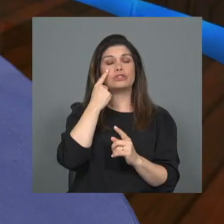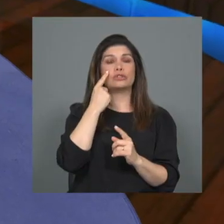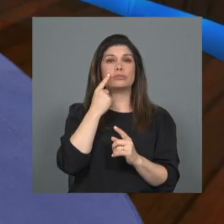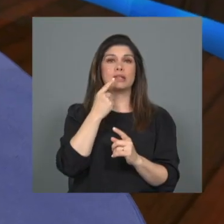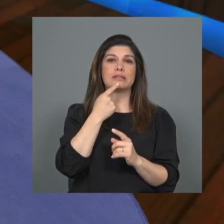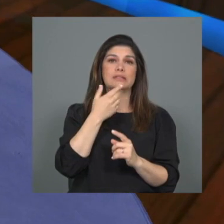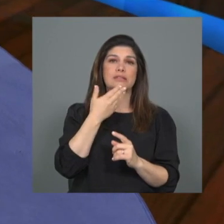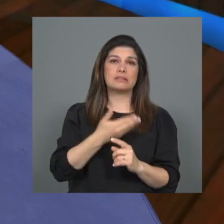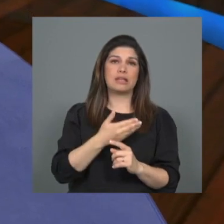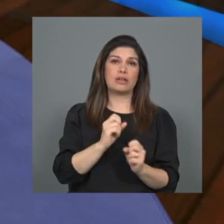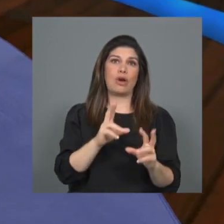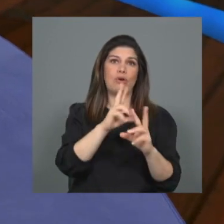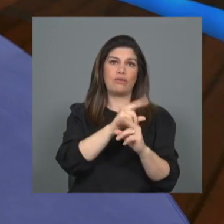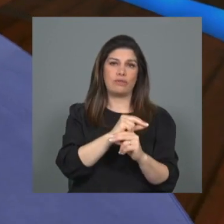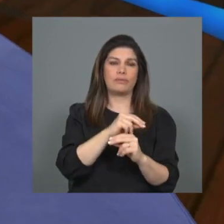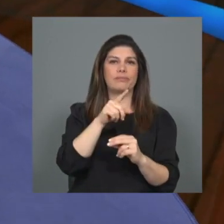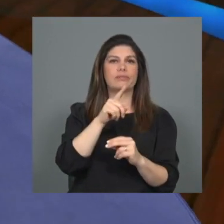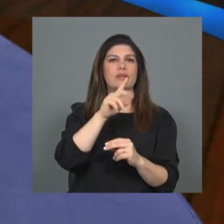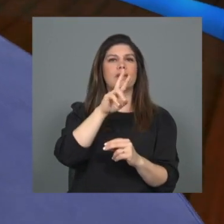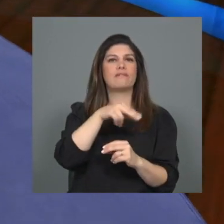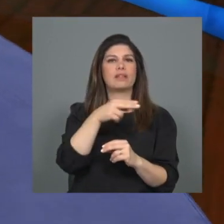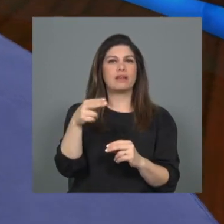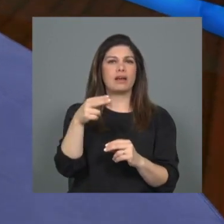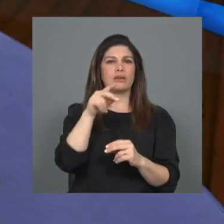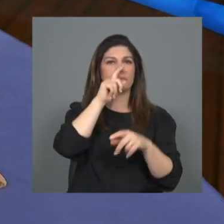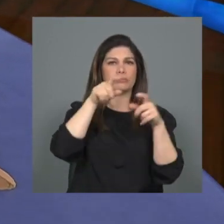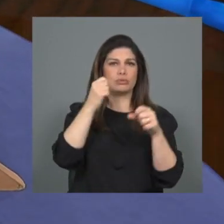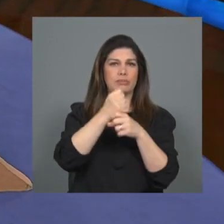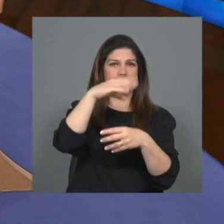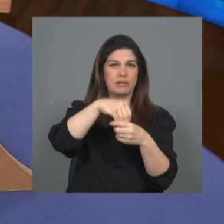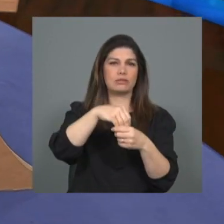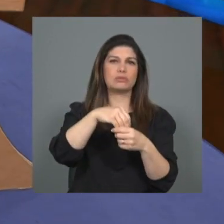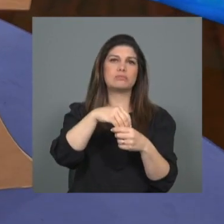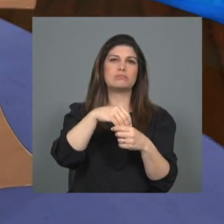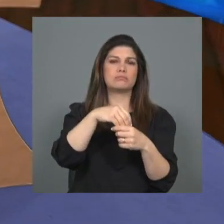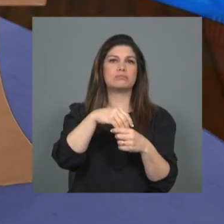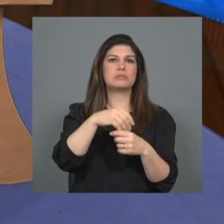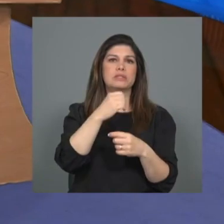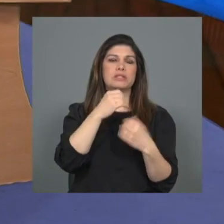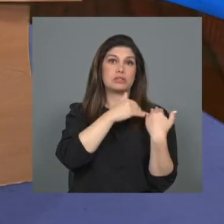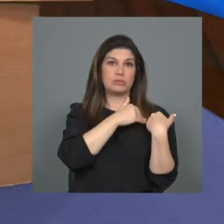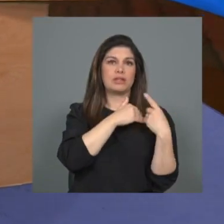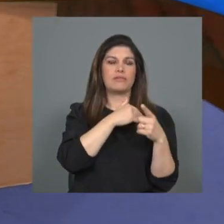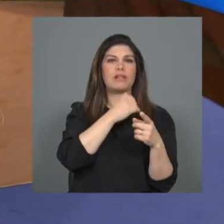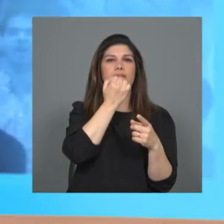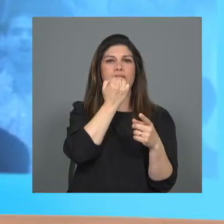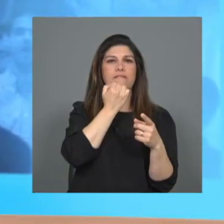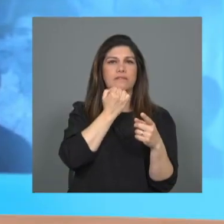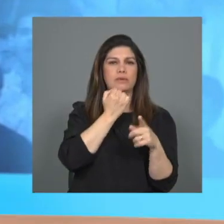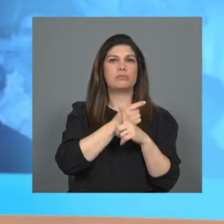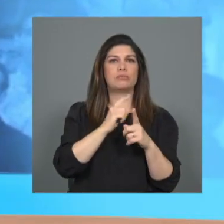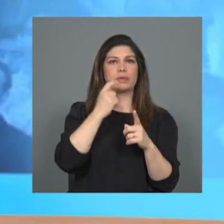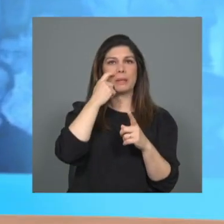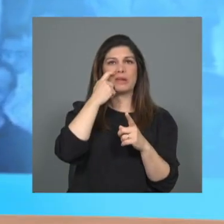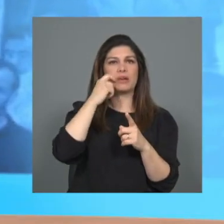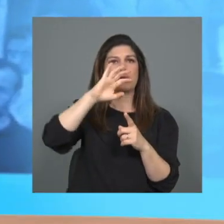que os responsáveis do Vaticano ficaram satisfeitos com ela, porque tiveram feedback de muitos países que efetivamente fizeram